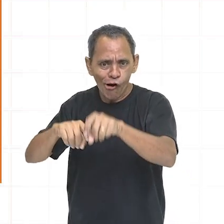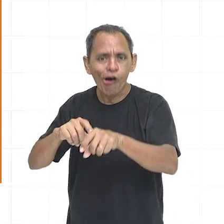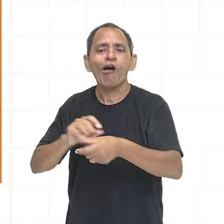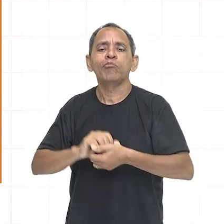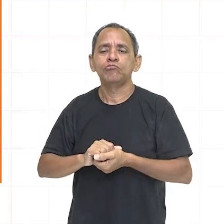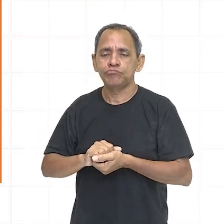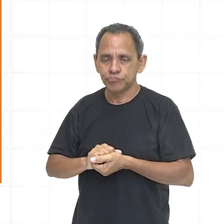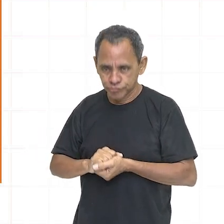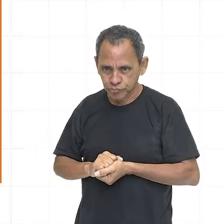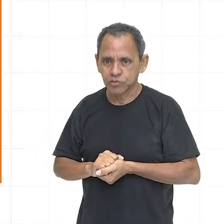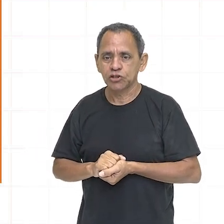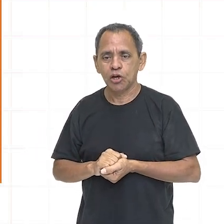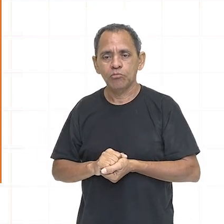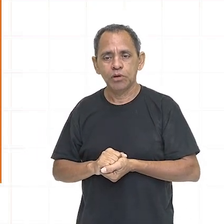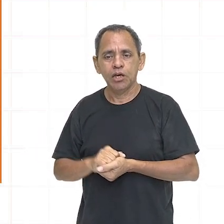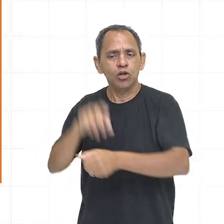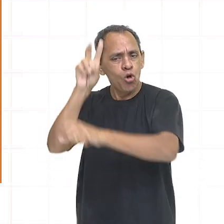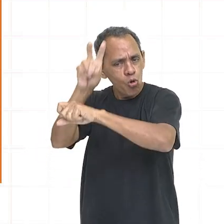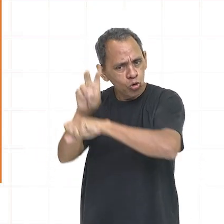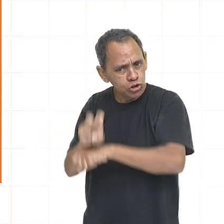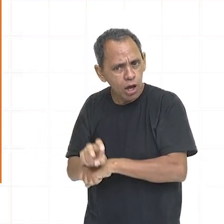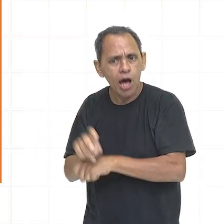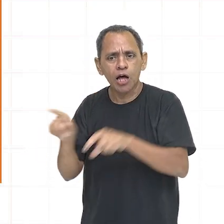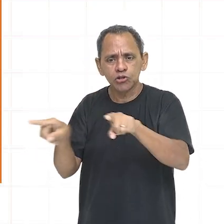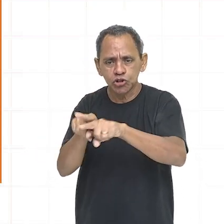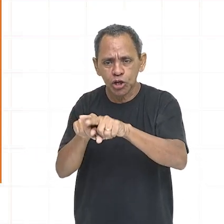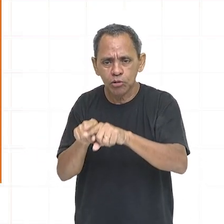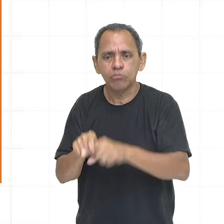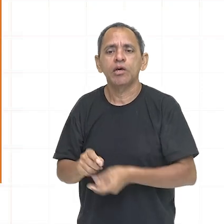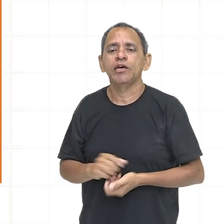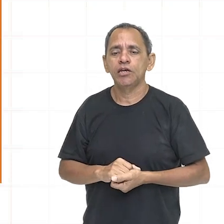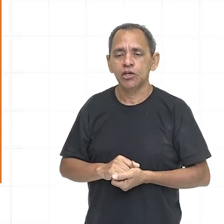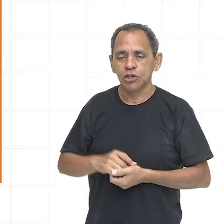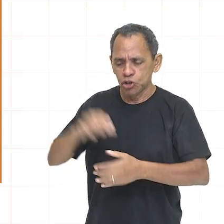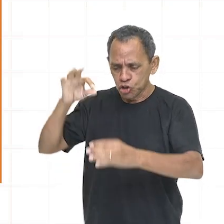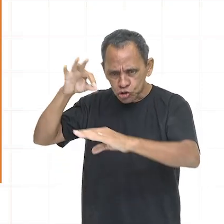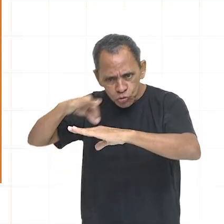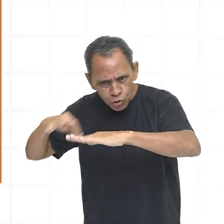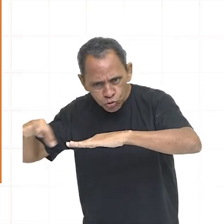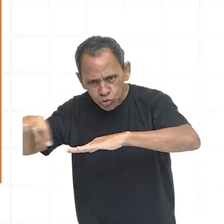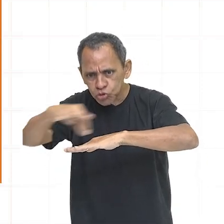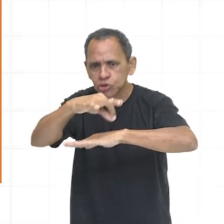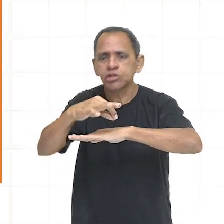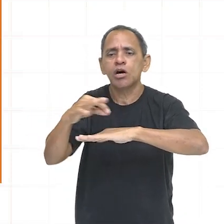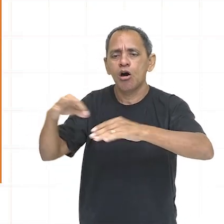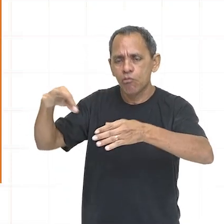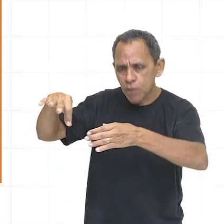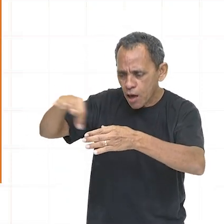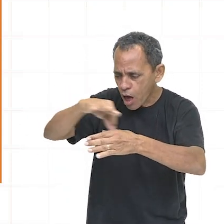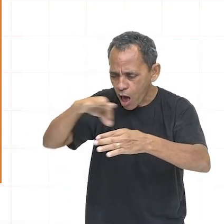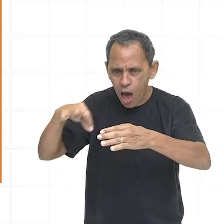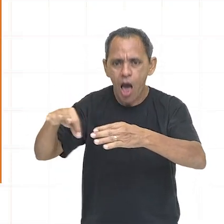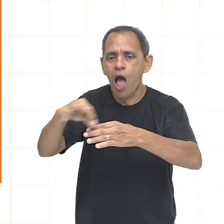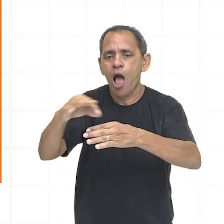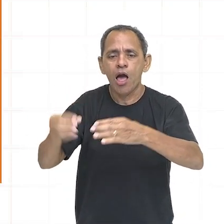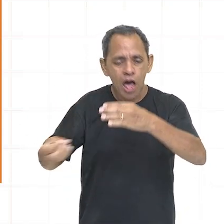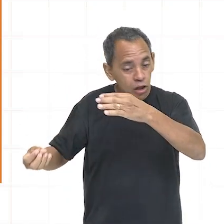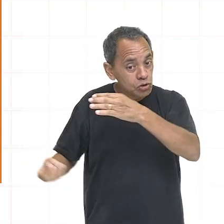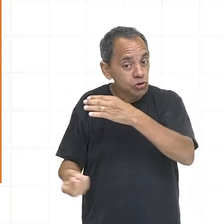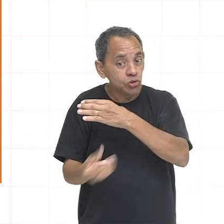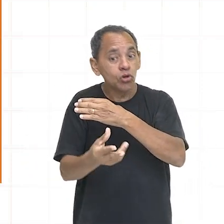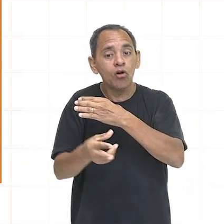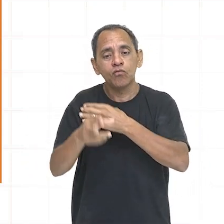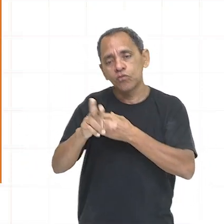Também vai ser uma dessas transformações que acaba ocorrendo na produção agropecuária aí ao novo rural,